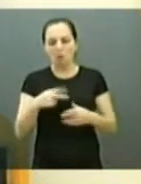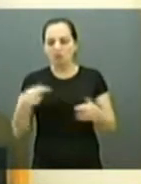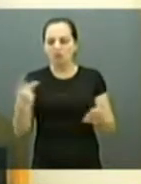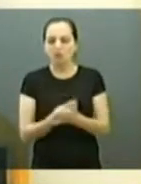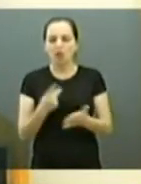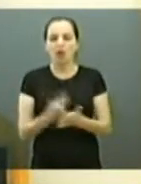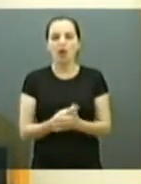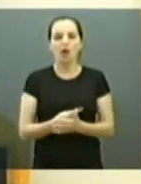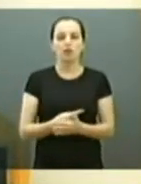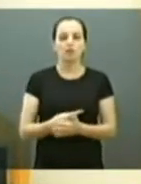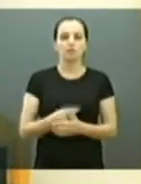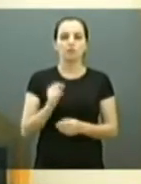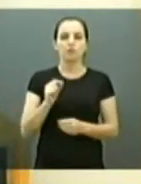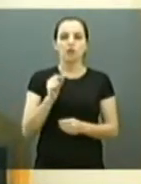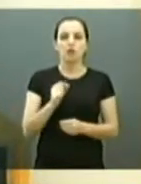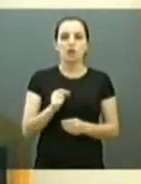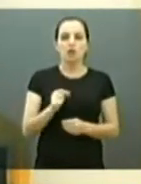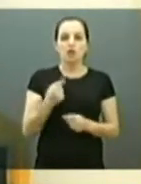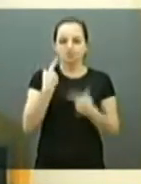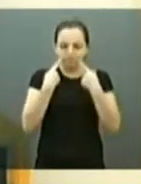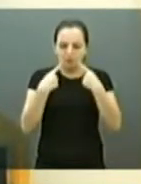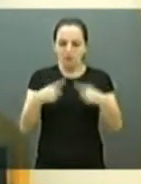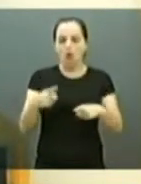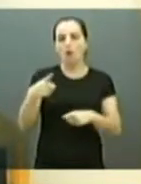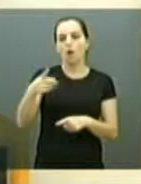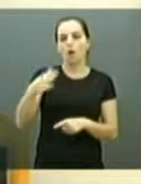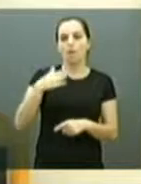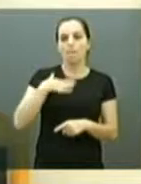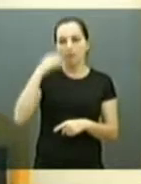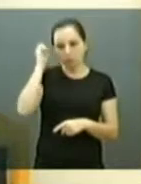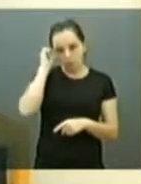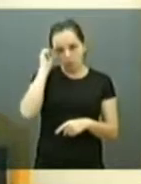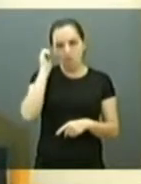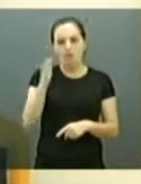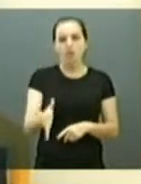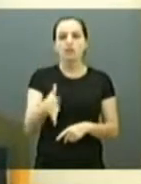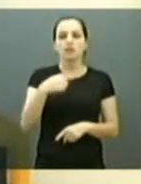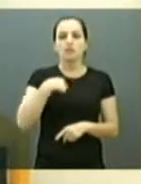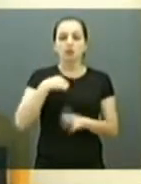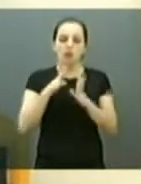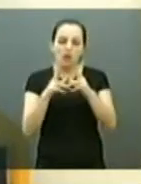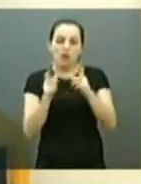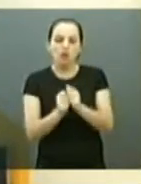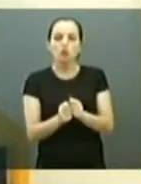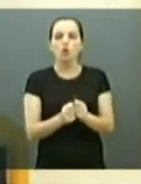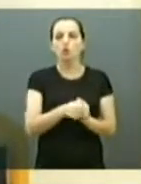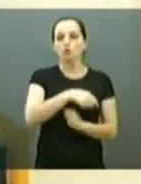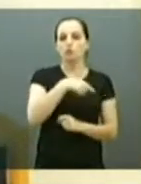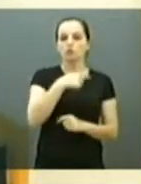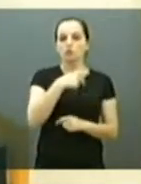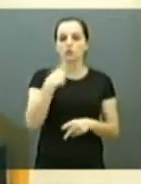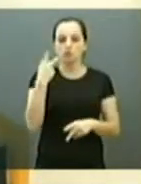desse gênero. Inúmeras agressões à minha pessoa e a todos os vereadores ao conjunto da Câmara.